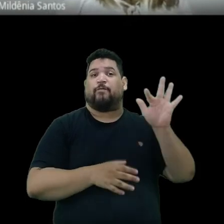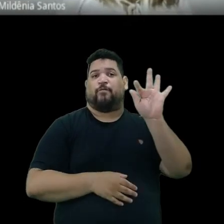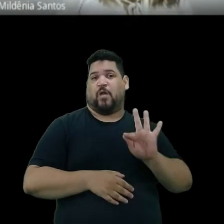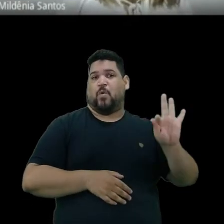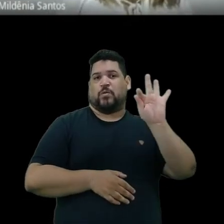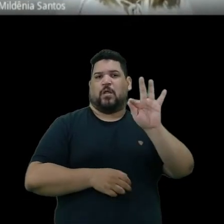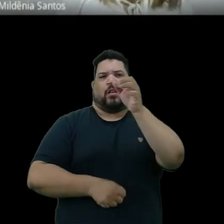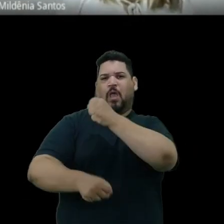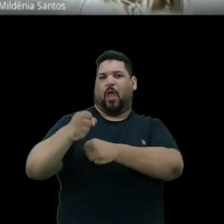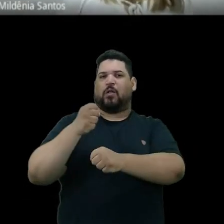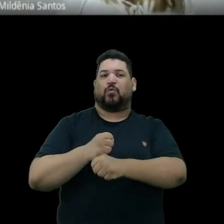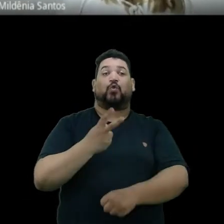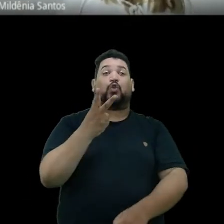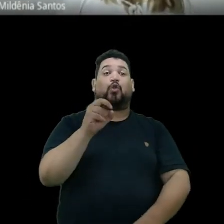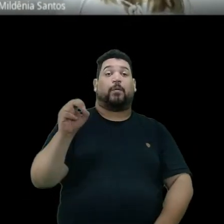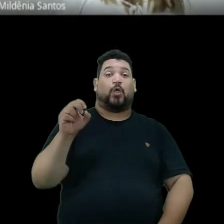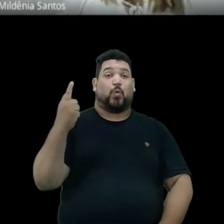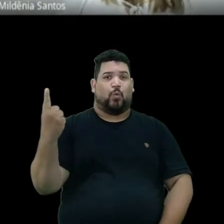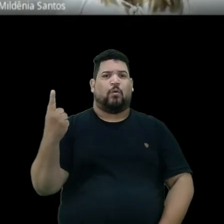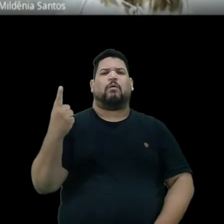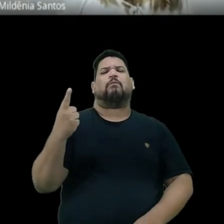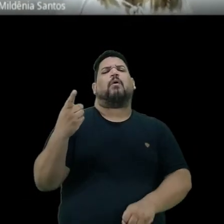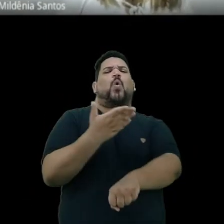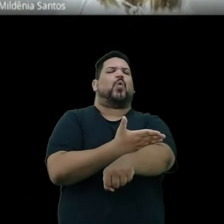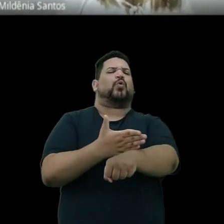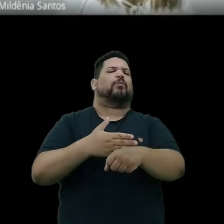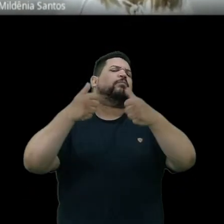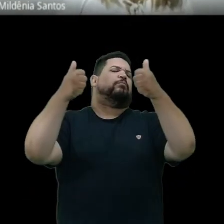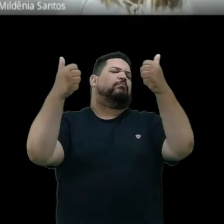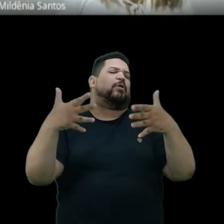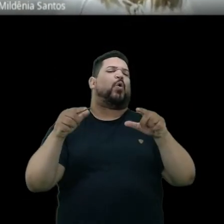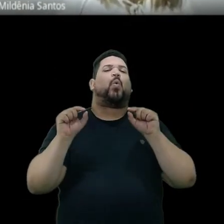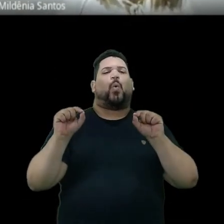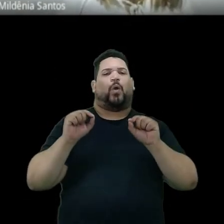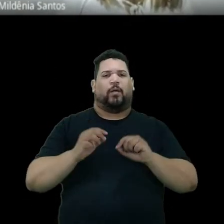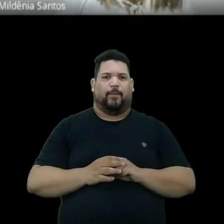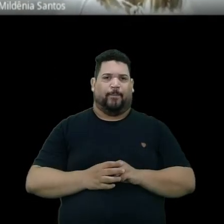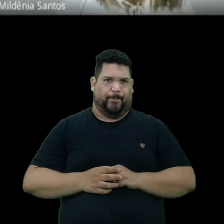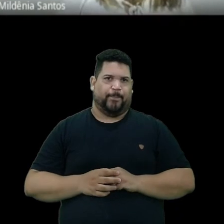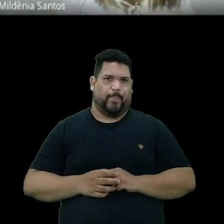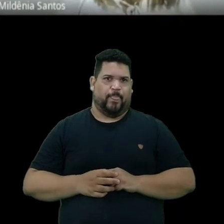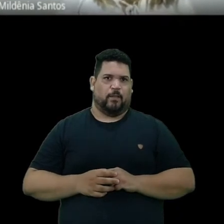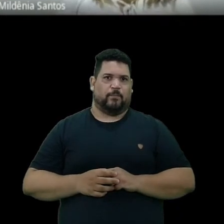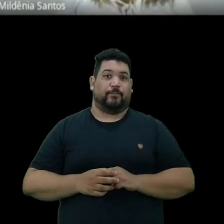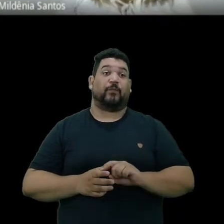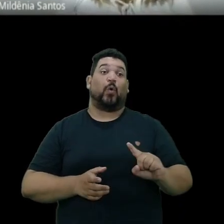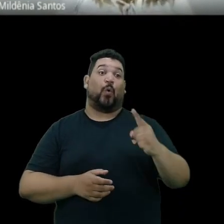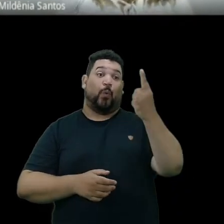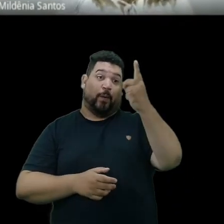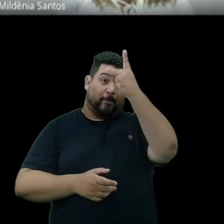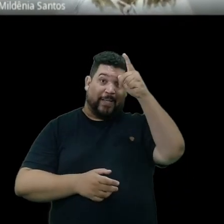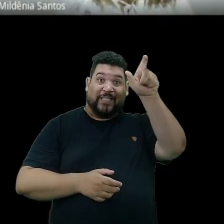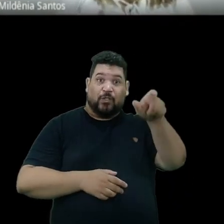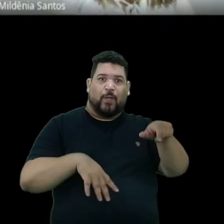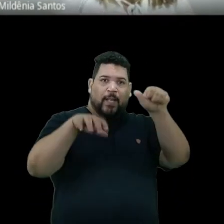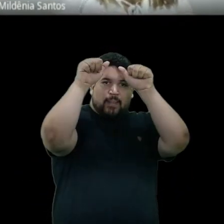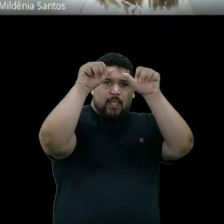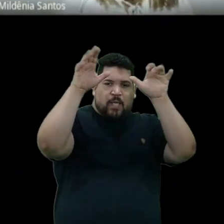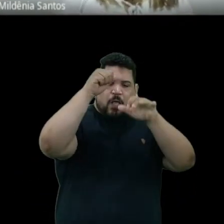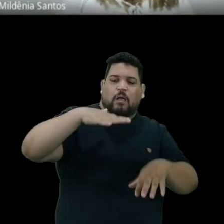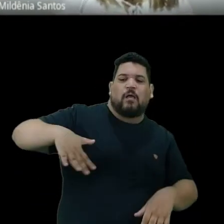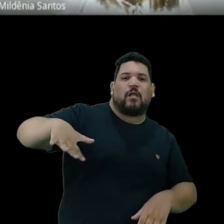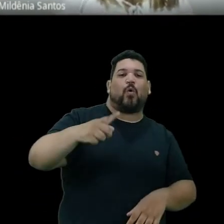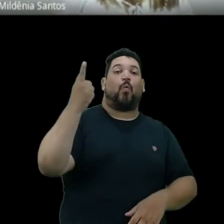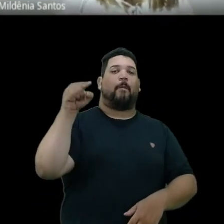2001, a gente ouvia números do tipo um para cada 1.000 pessoas, a gente ia ter